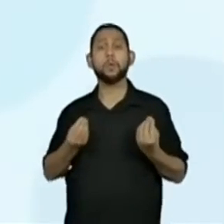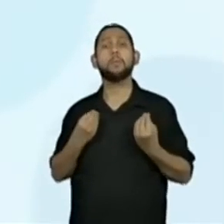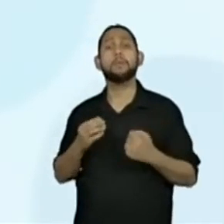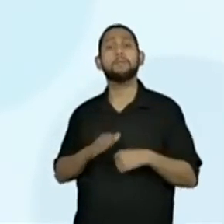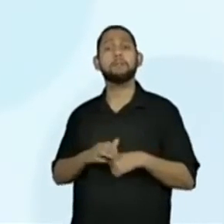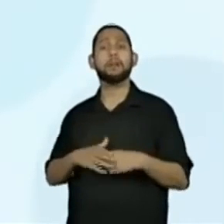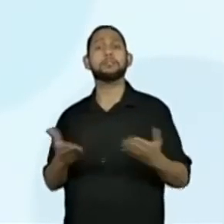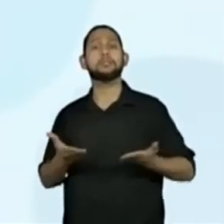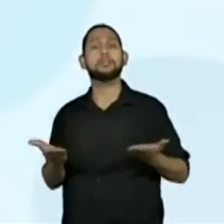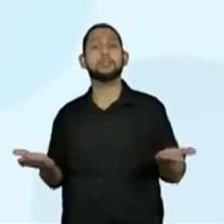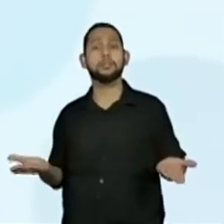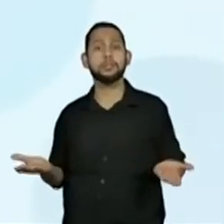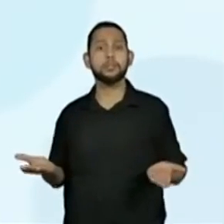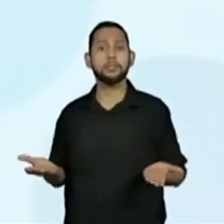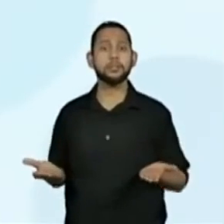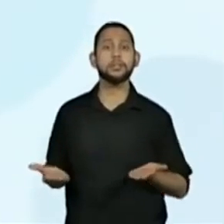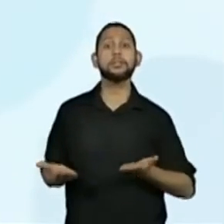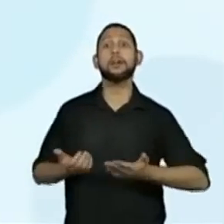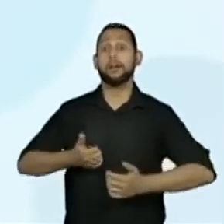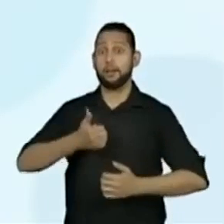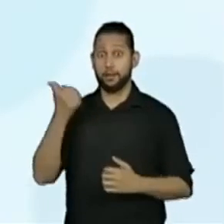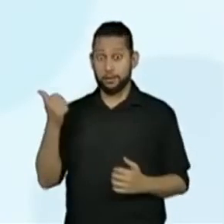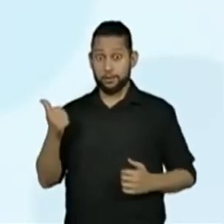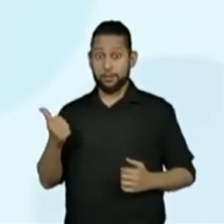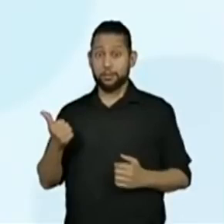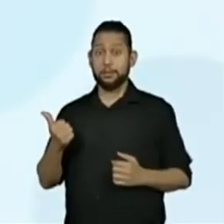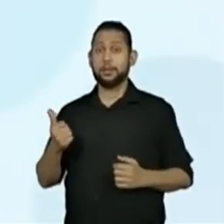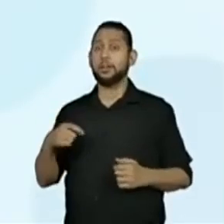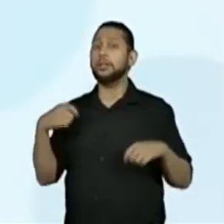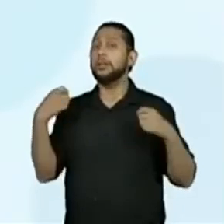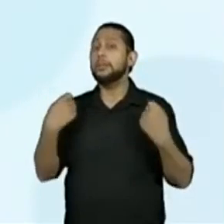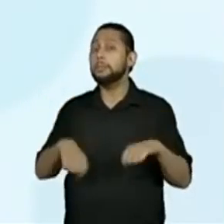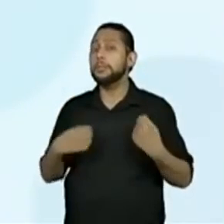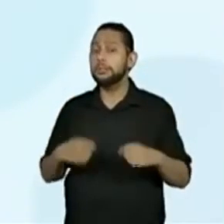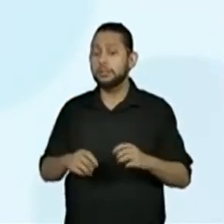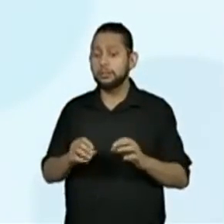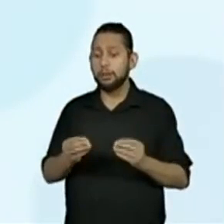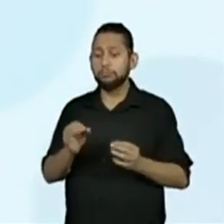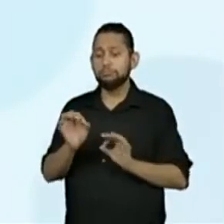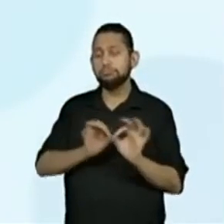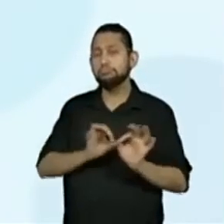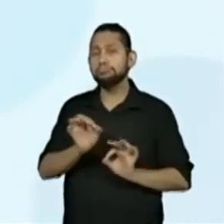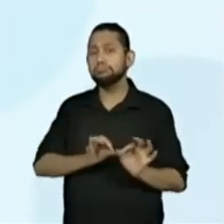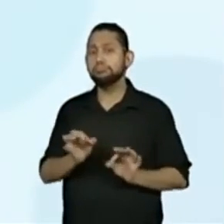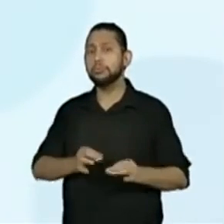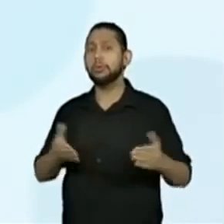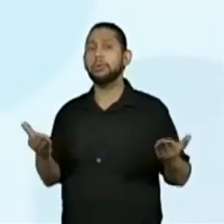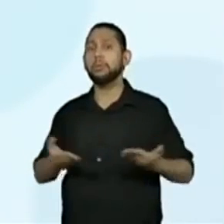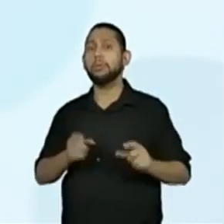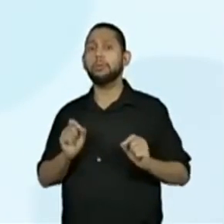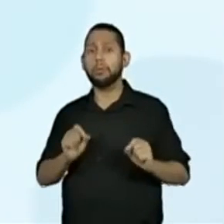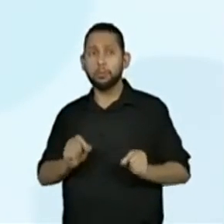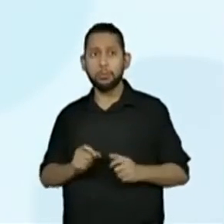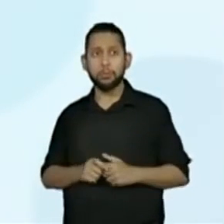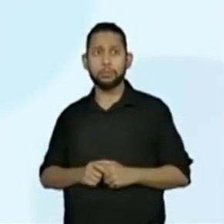vai fazer agora qual operação a gente tem que realizar agora